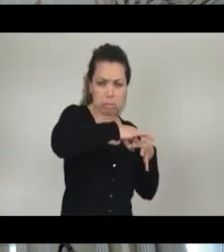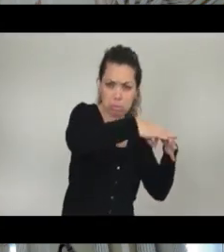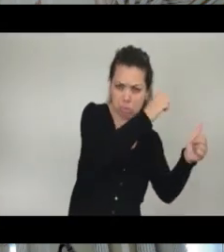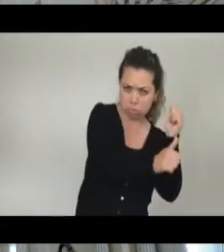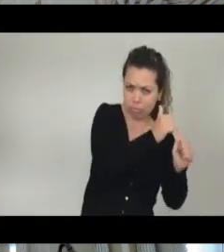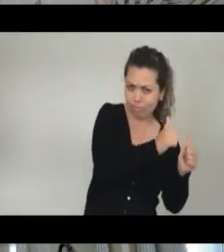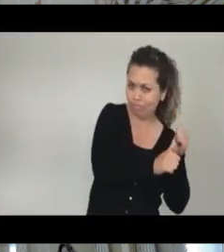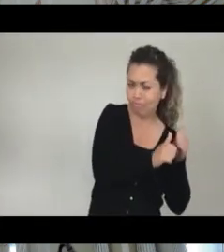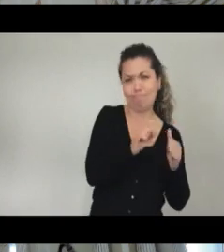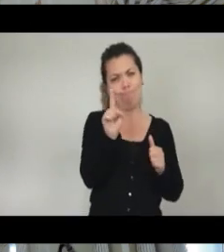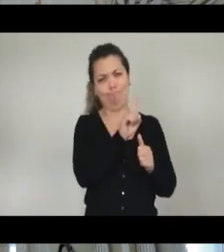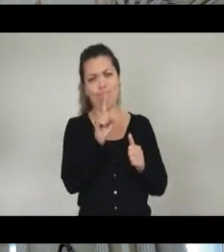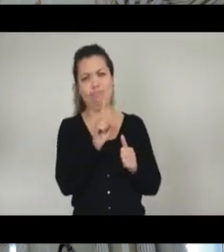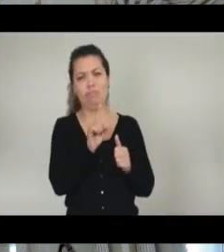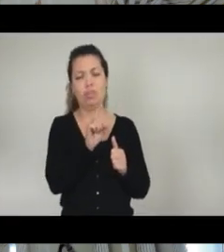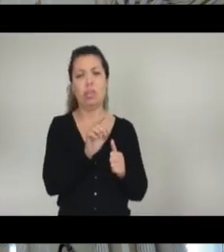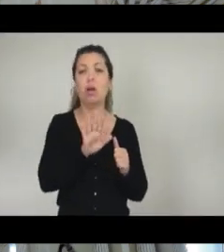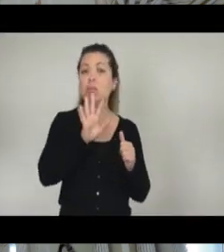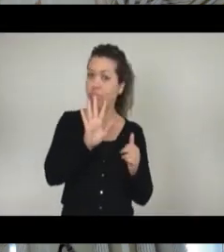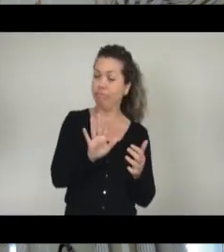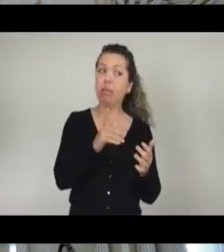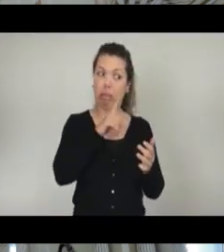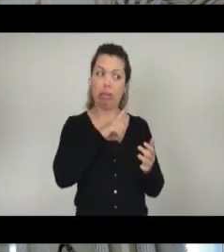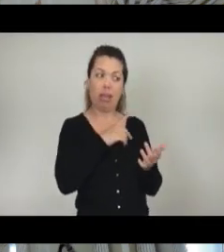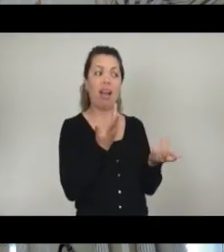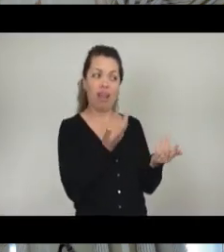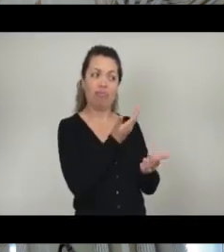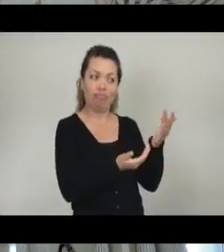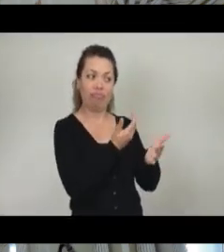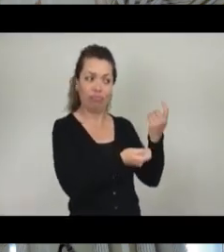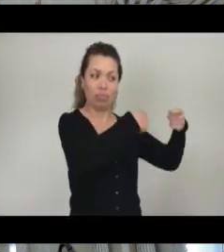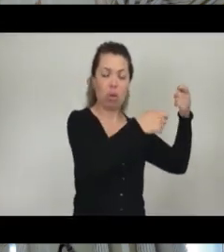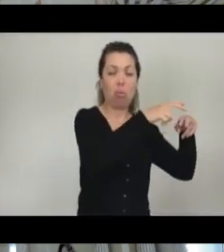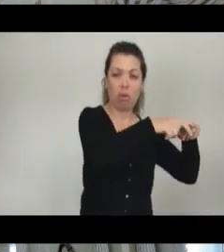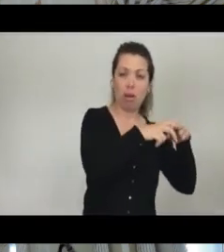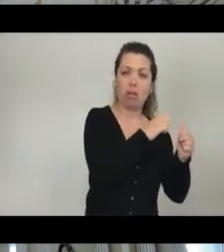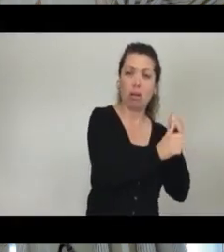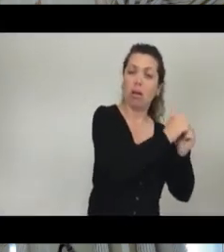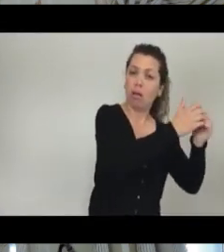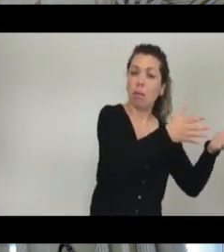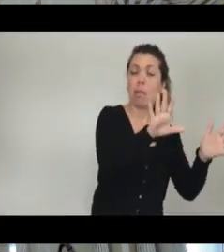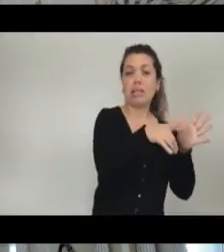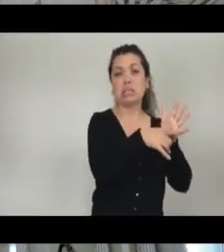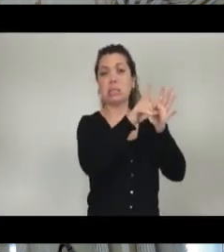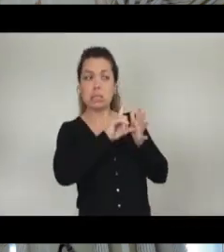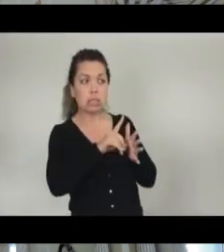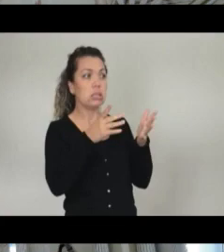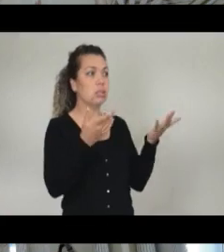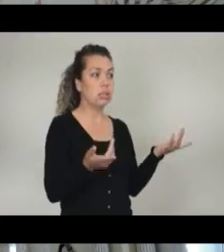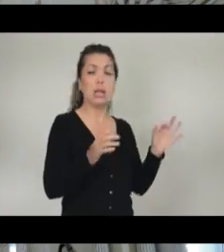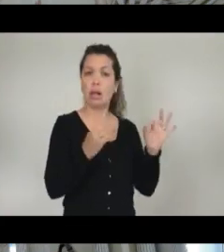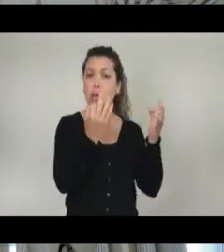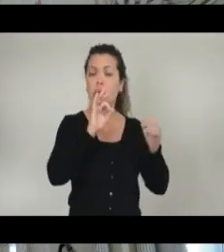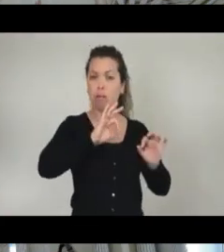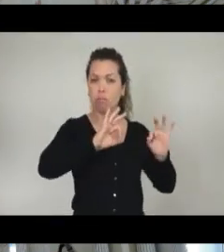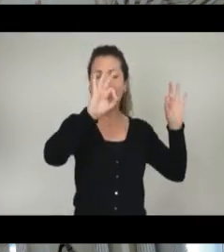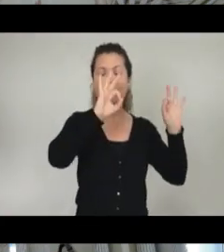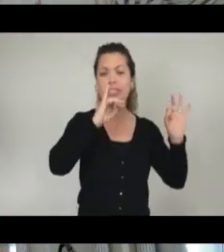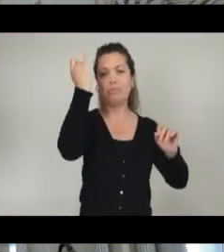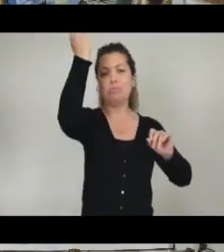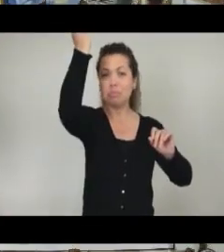será chamada. Foi assim que, no ano de 1850, o governo provincial mudou oficialmente o